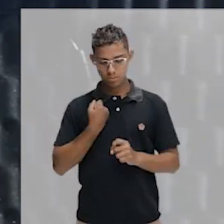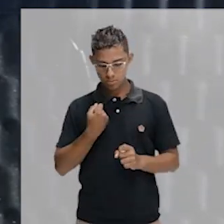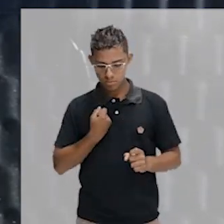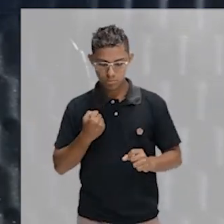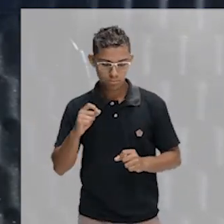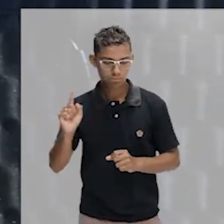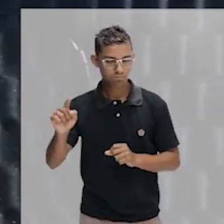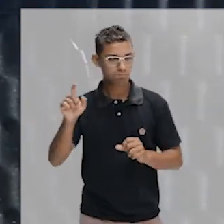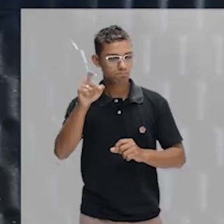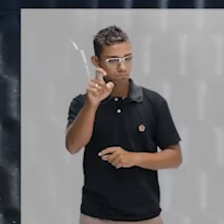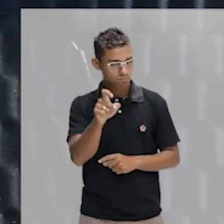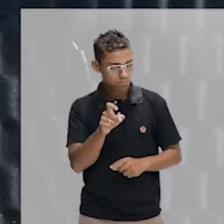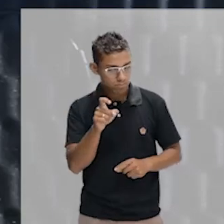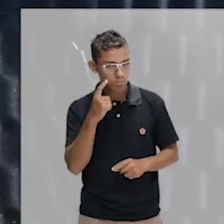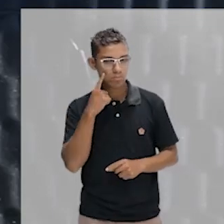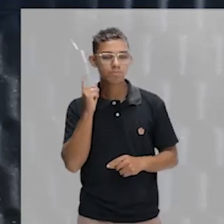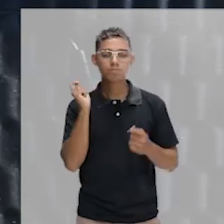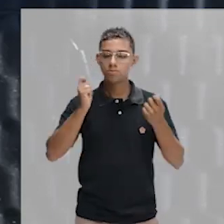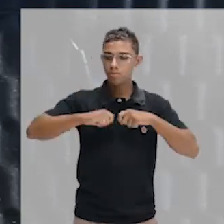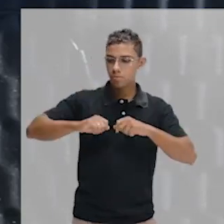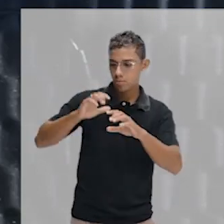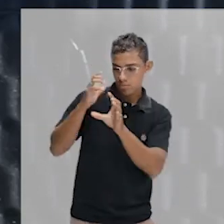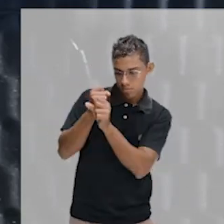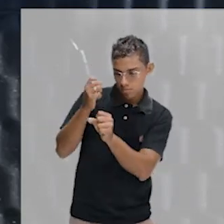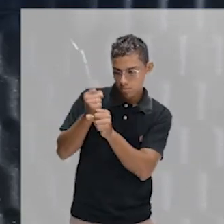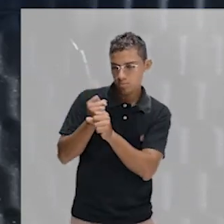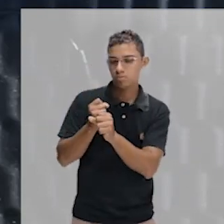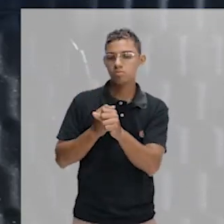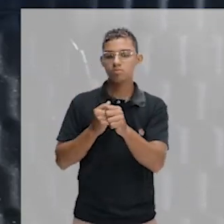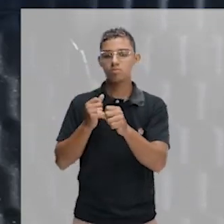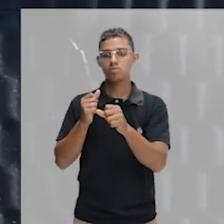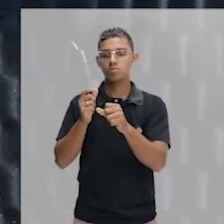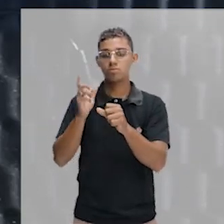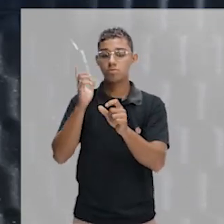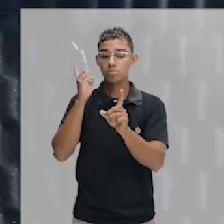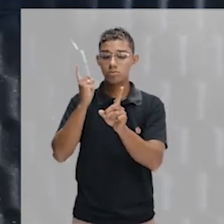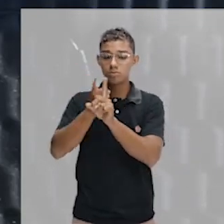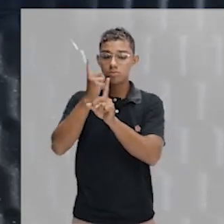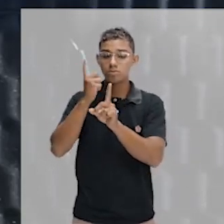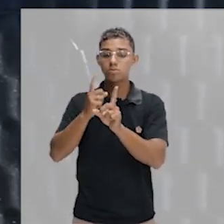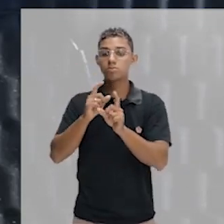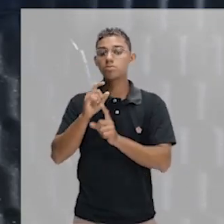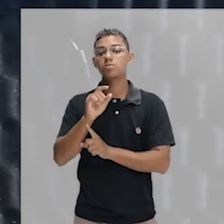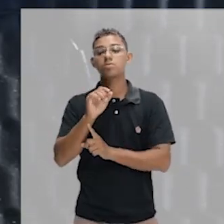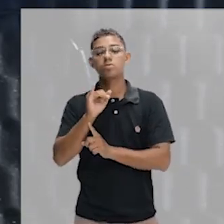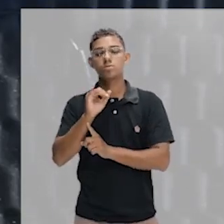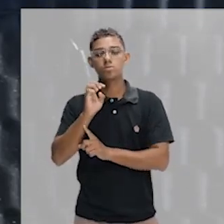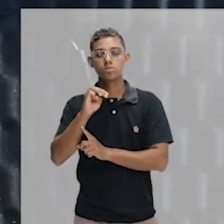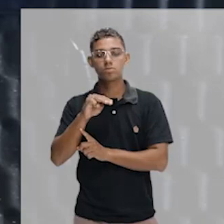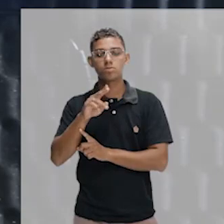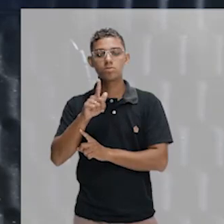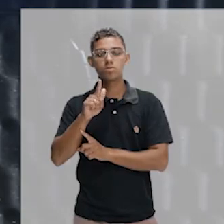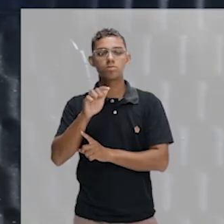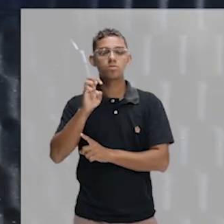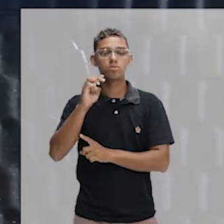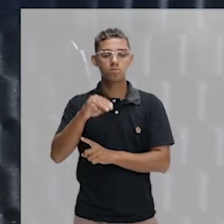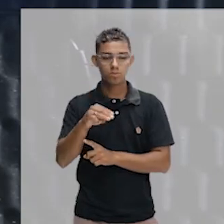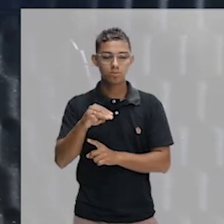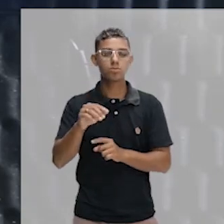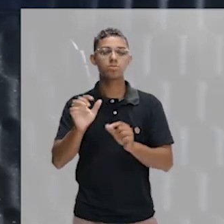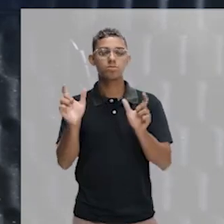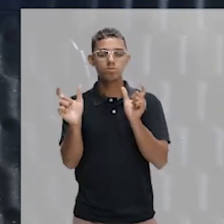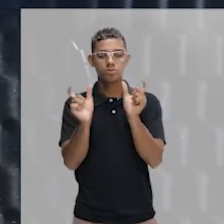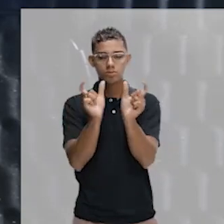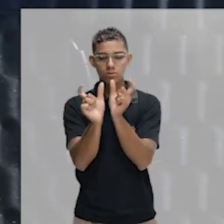o x vou fazer as minhas continhas e vou encontrar a imagem de cada valor que eu escolhi vou formar